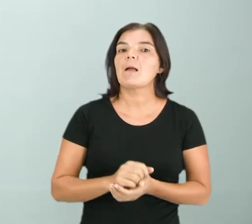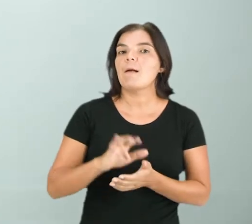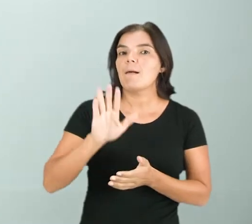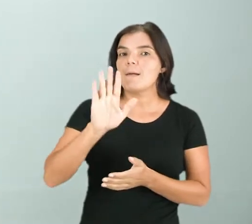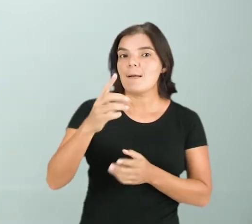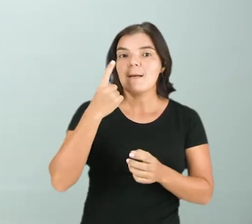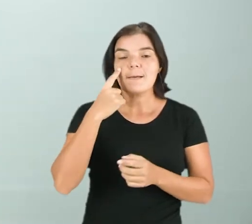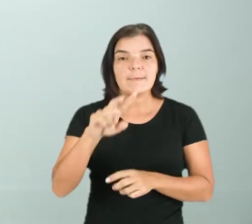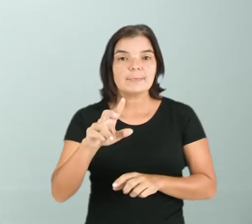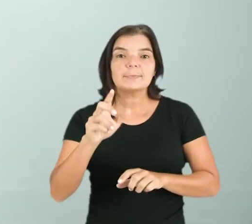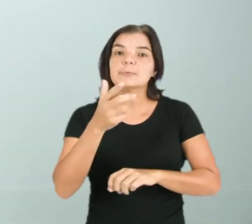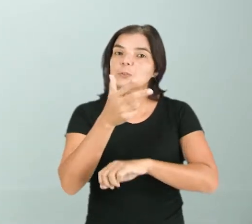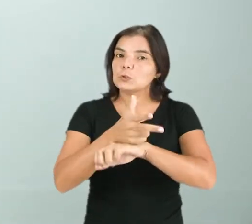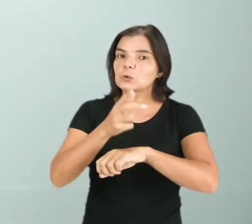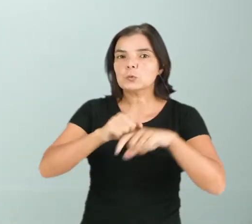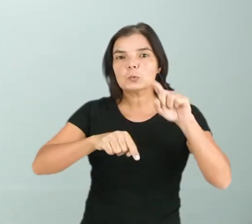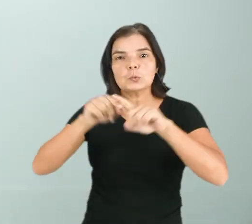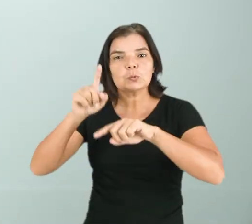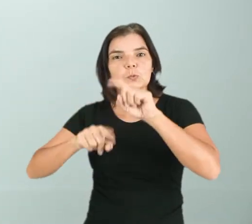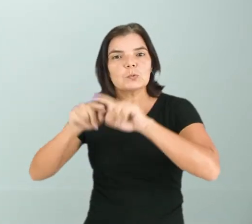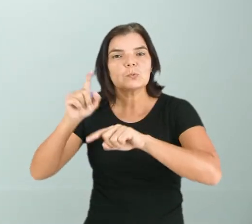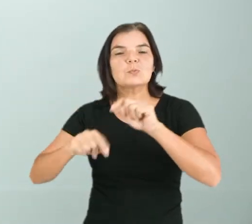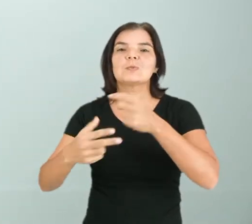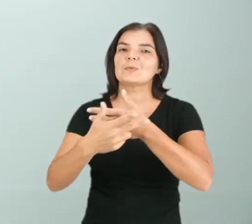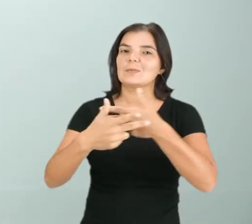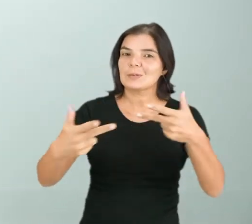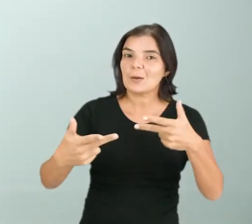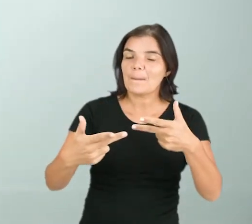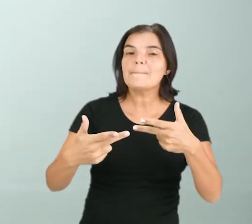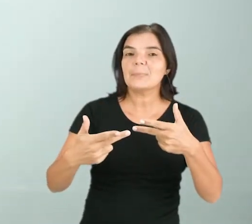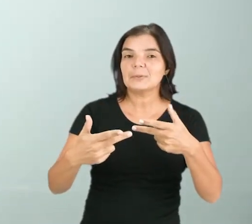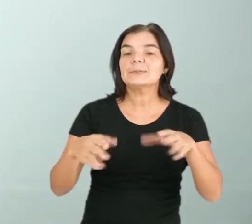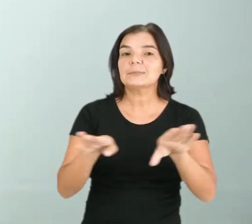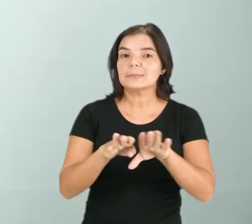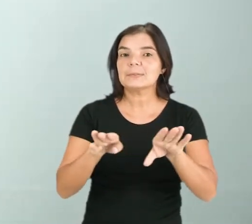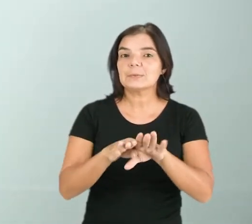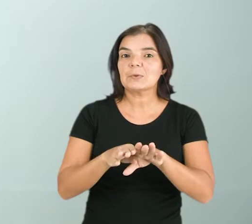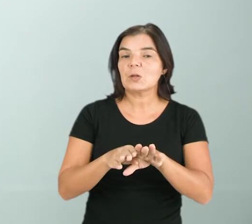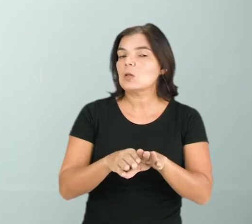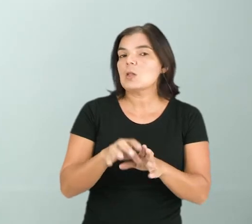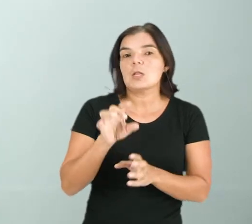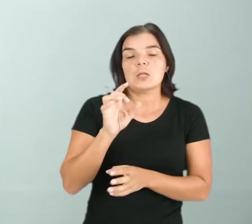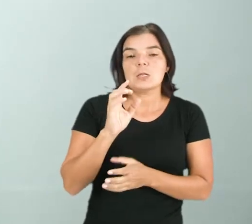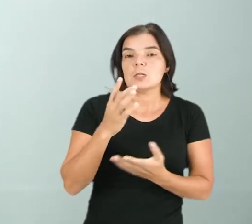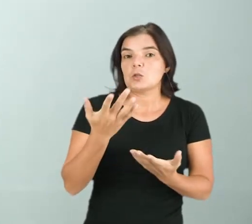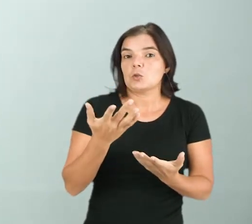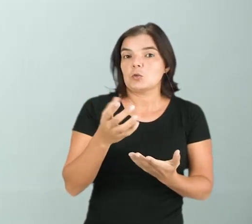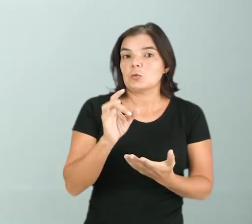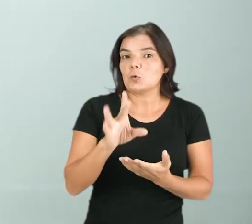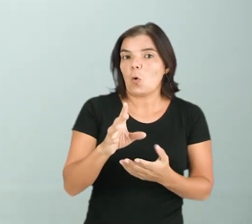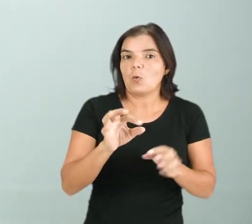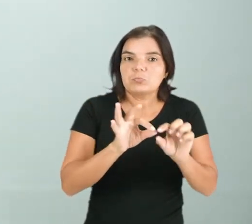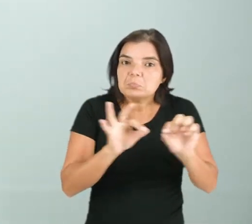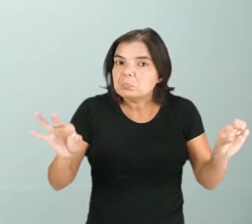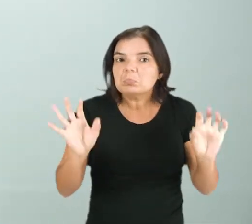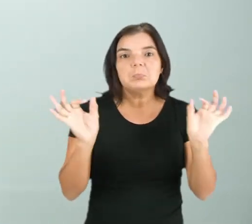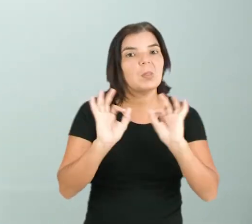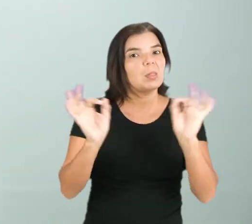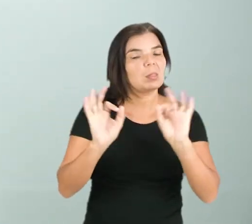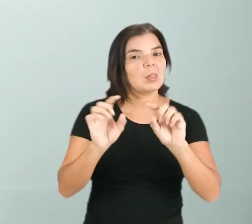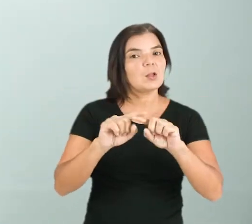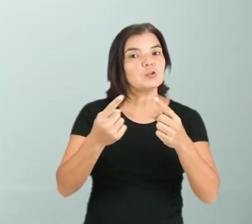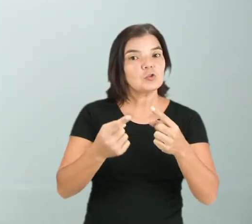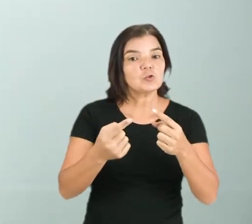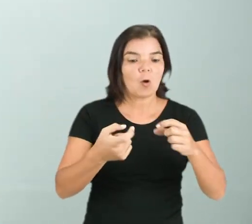lá, né? Aqueles materiais, né? Aquelas ferramentas, elas não eram de medir. Somente